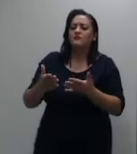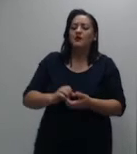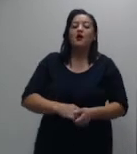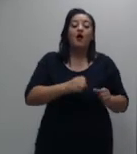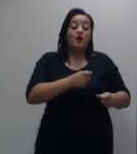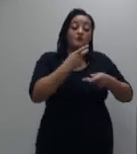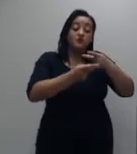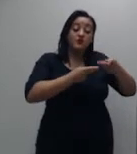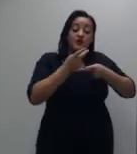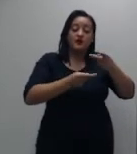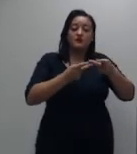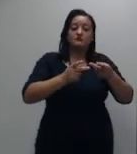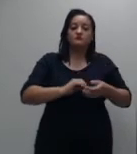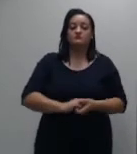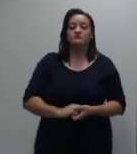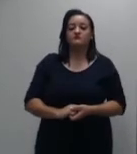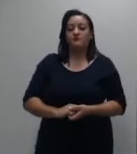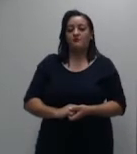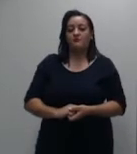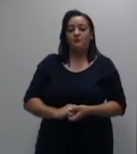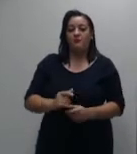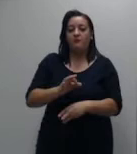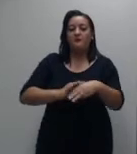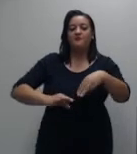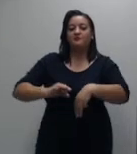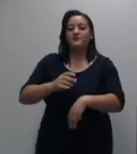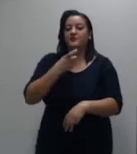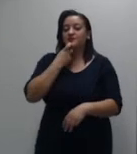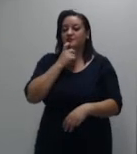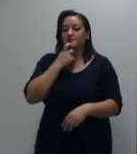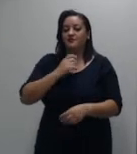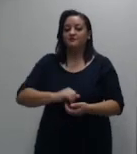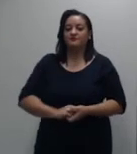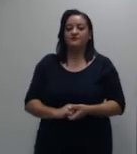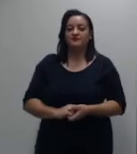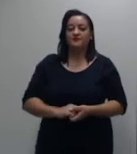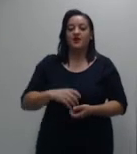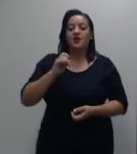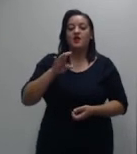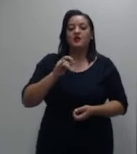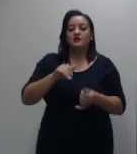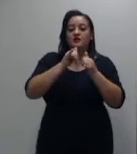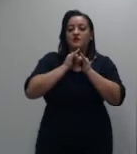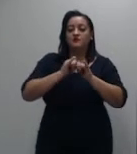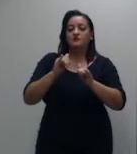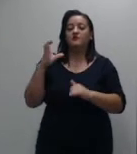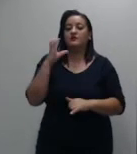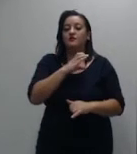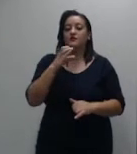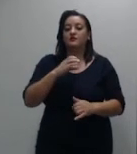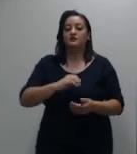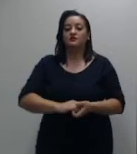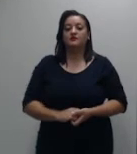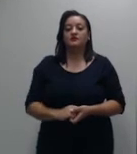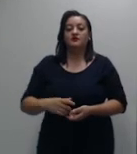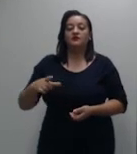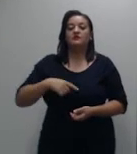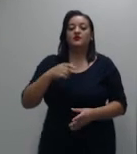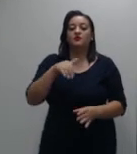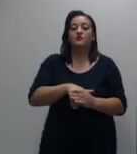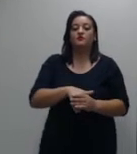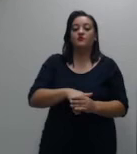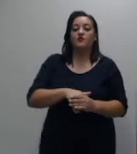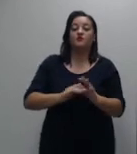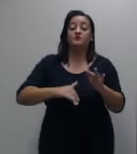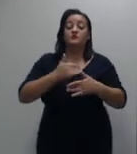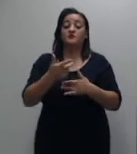parar vossa excelência' Luis Felipe Salomão É apenas para agilizar tem um voto Vista que